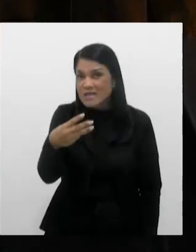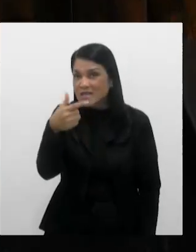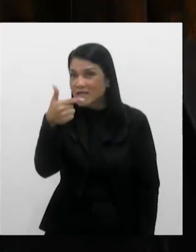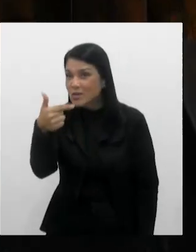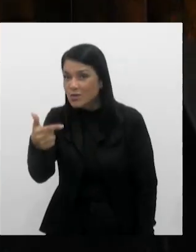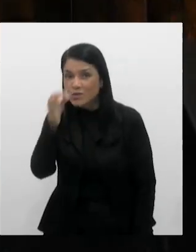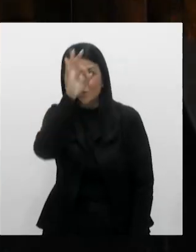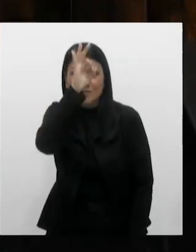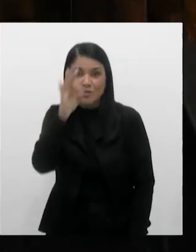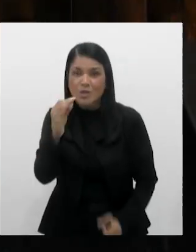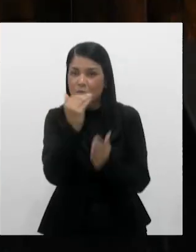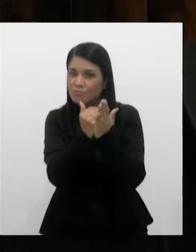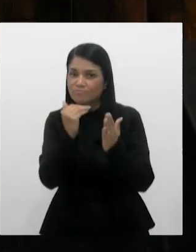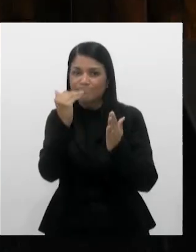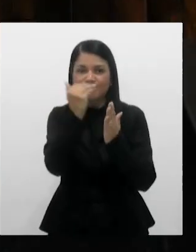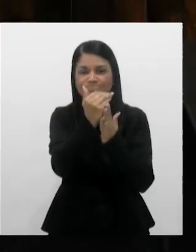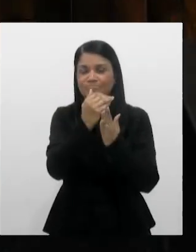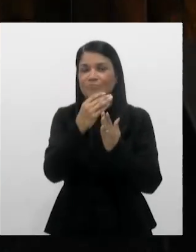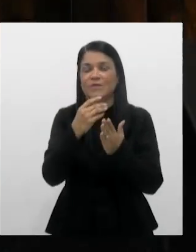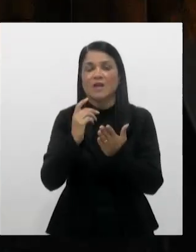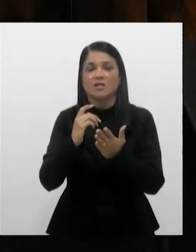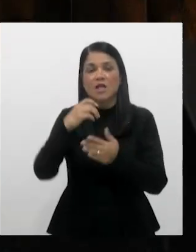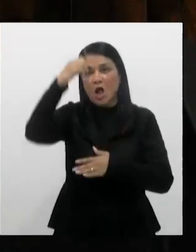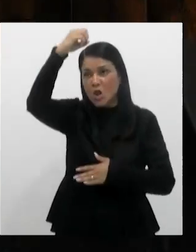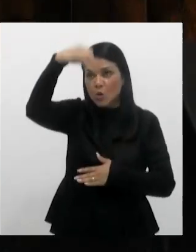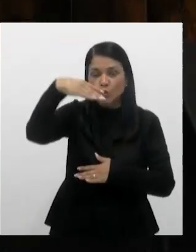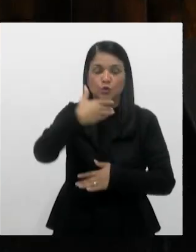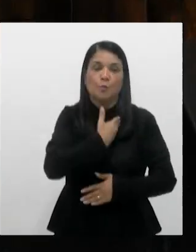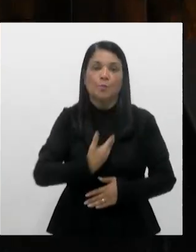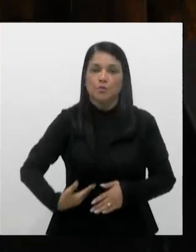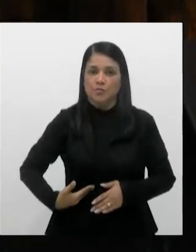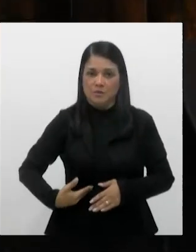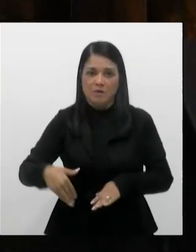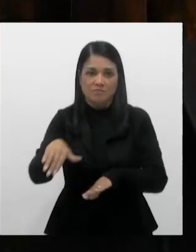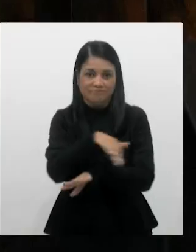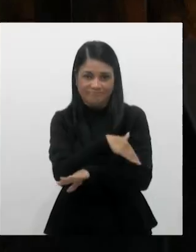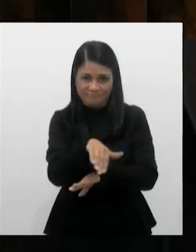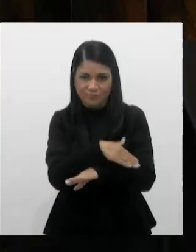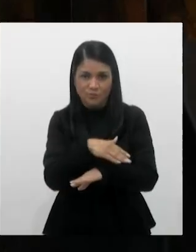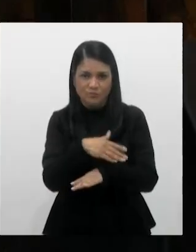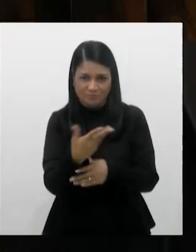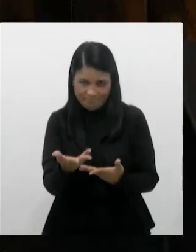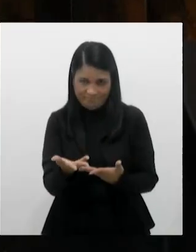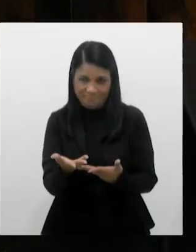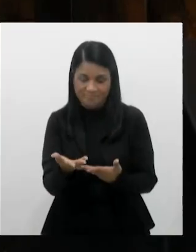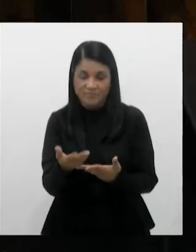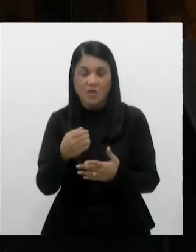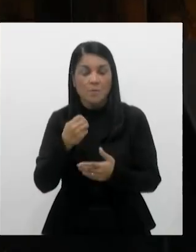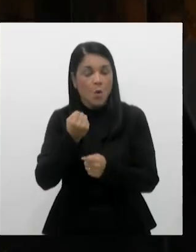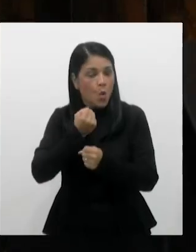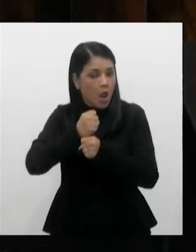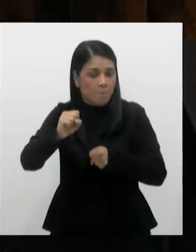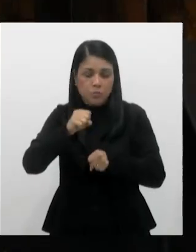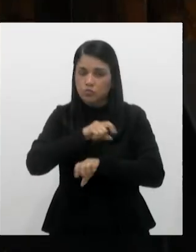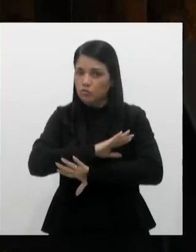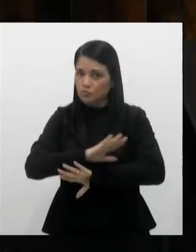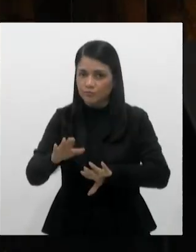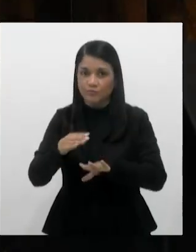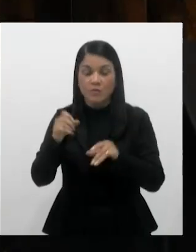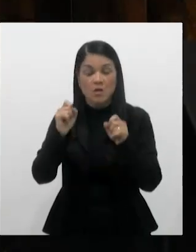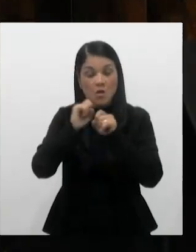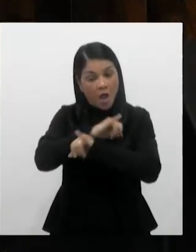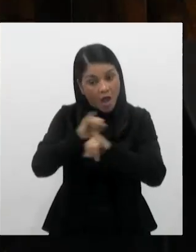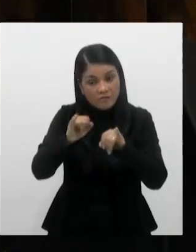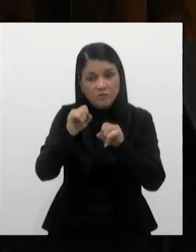132% na taxação da iluminação pública do povo carioca. Então, presidente, fica aqui o meu repúdio, fica aqui o meu alerta à população do Rio